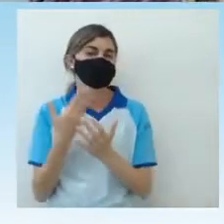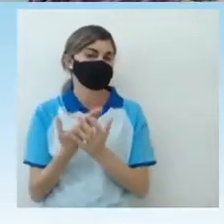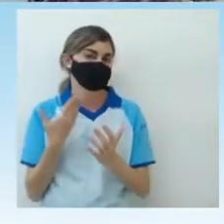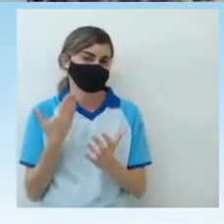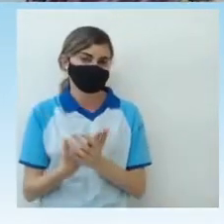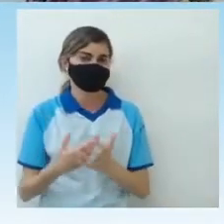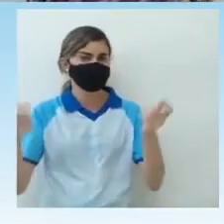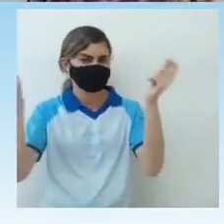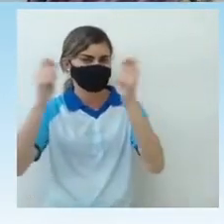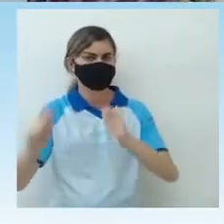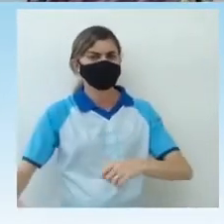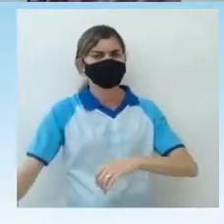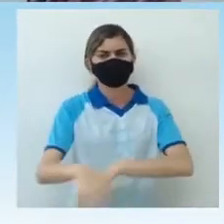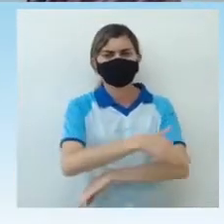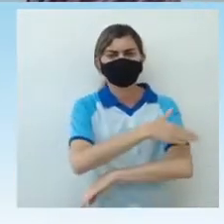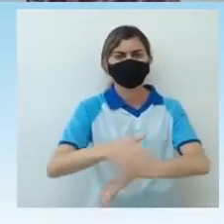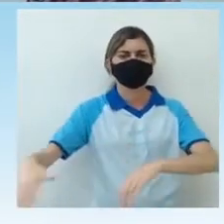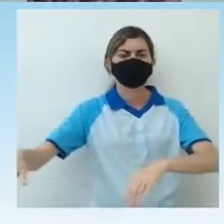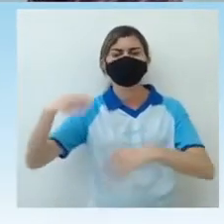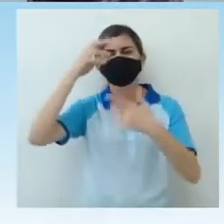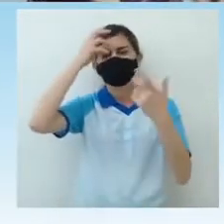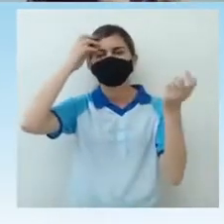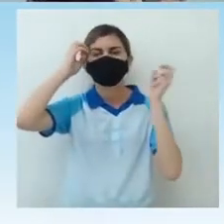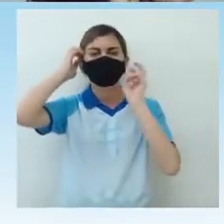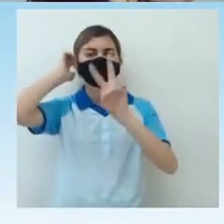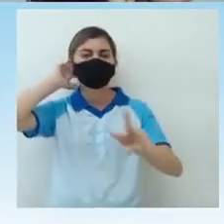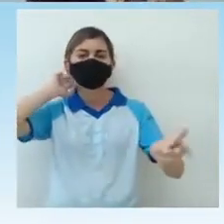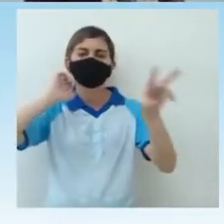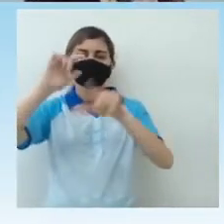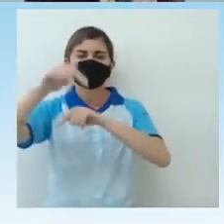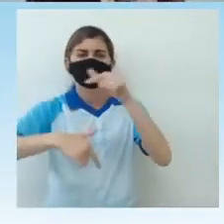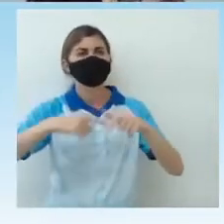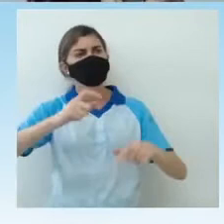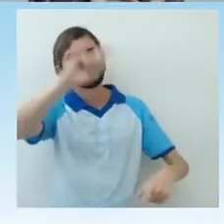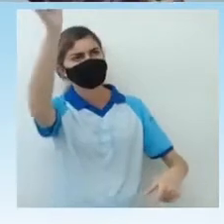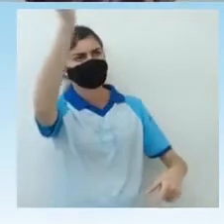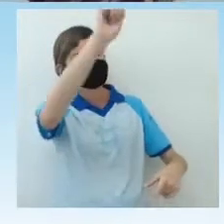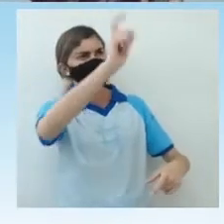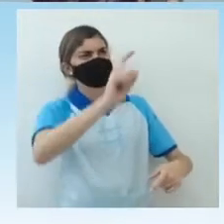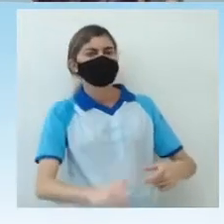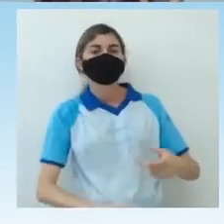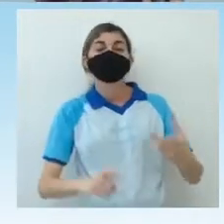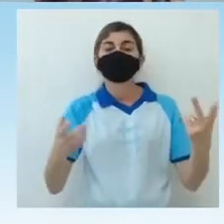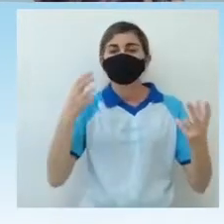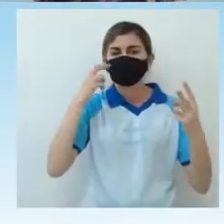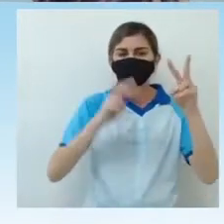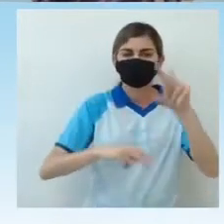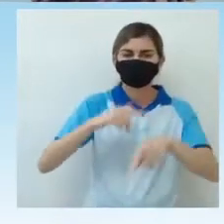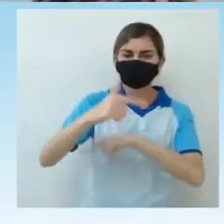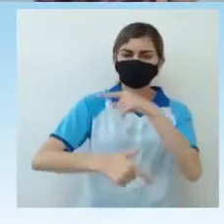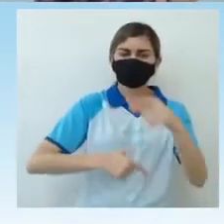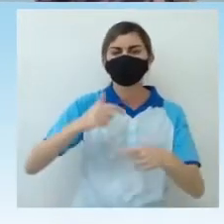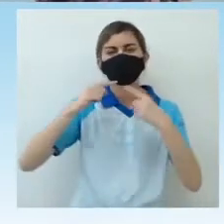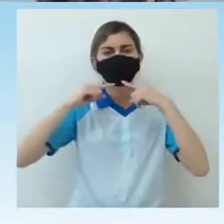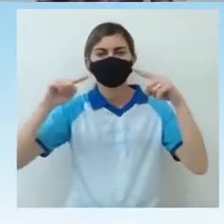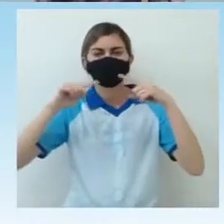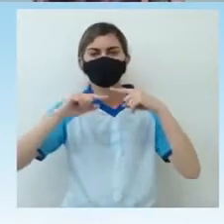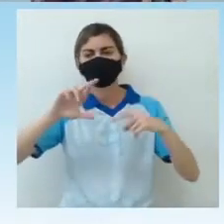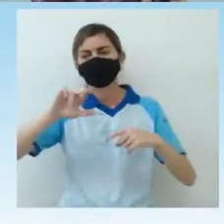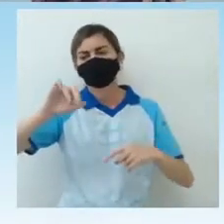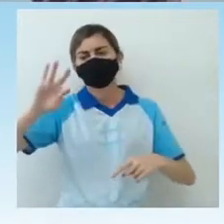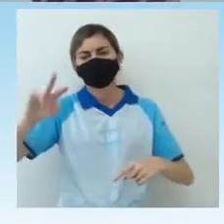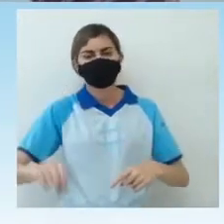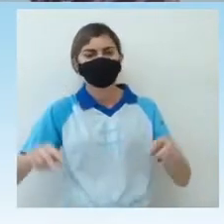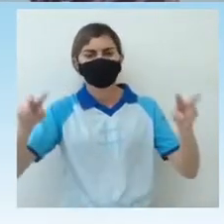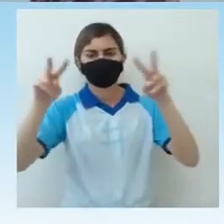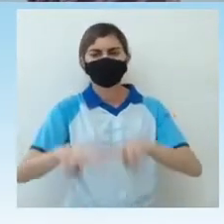a arte urbana, a gente viu o trabalho do grafismo e viu como a crítica, a visão